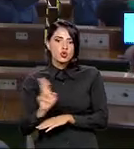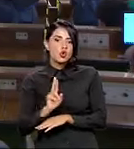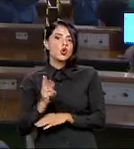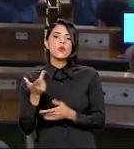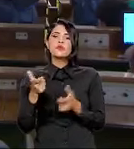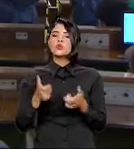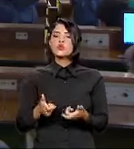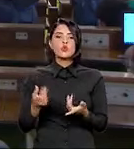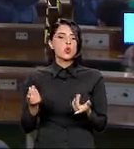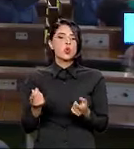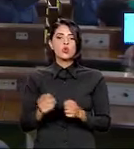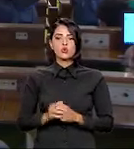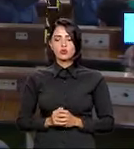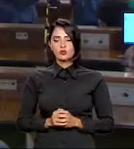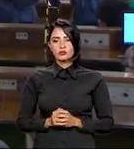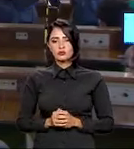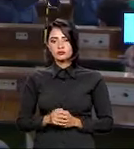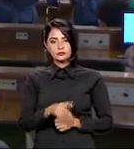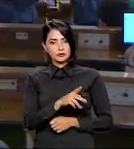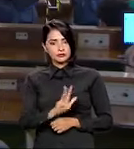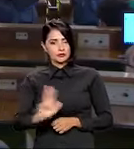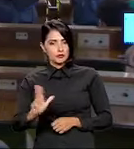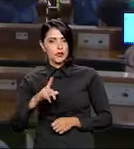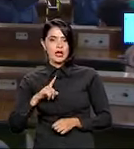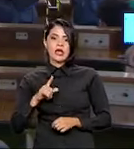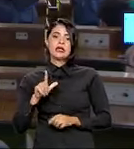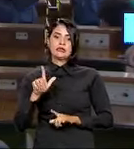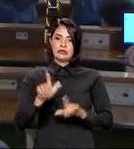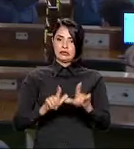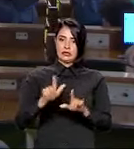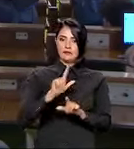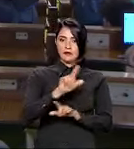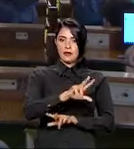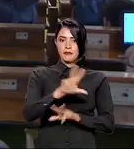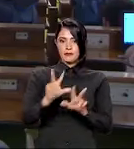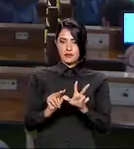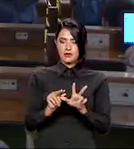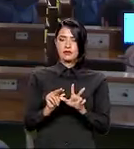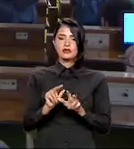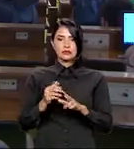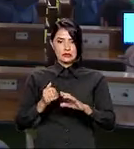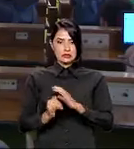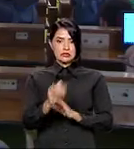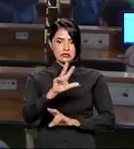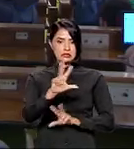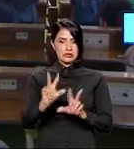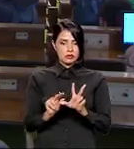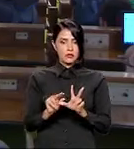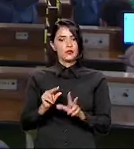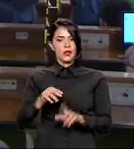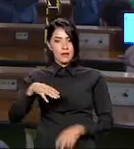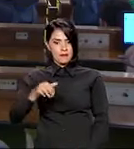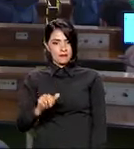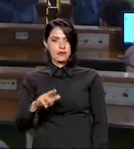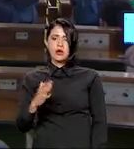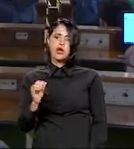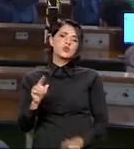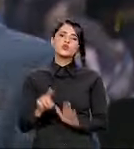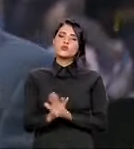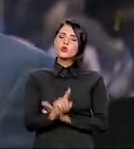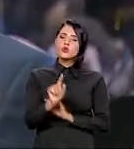veículo, por favor. Presidente Lula, Marcos Uchoa, TV Brasil. Mais alto, querido. Marcos Uchoa, TV